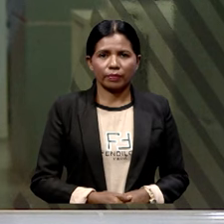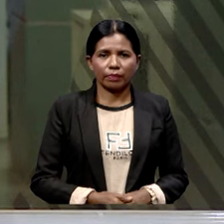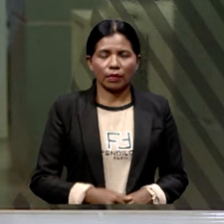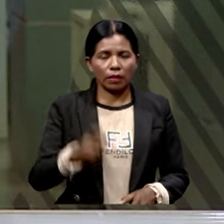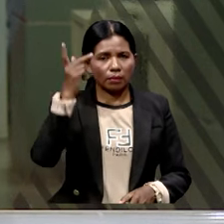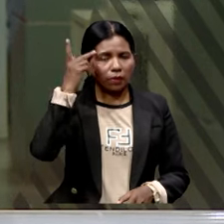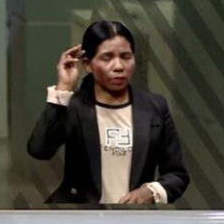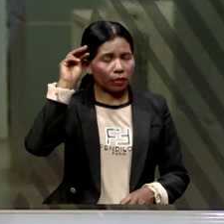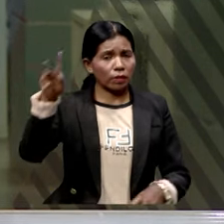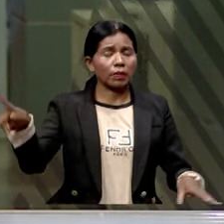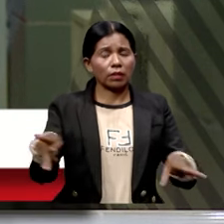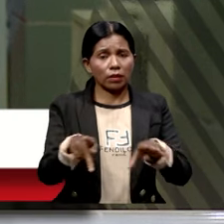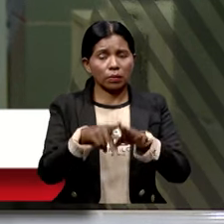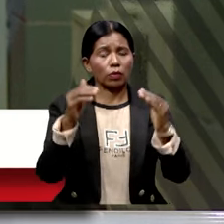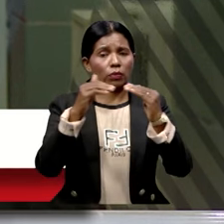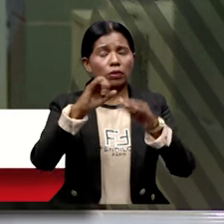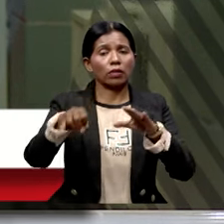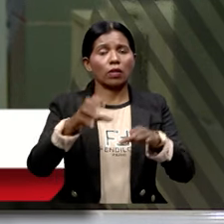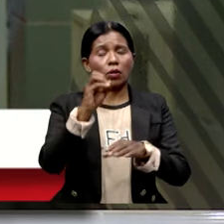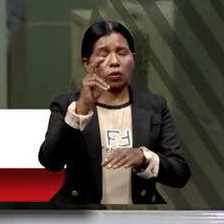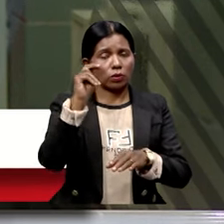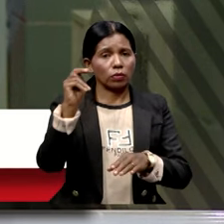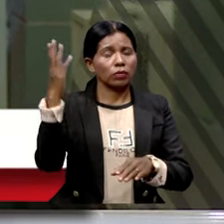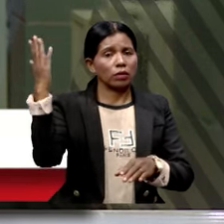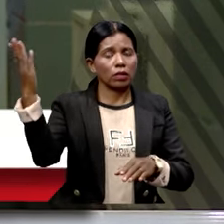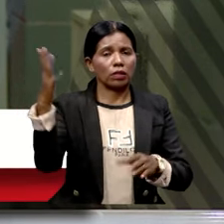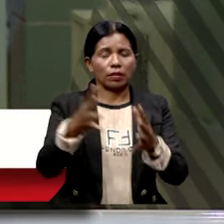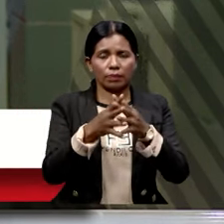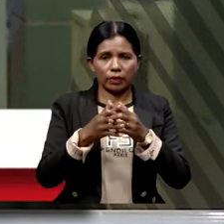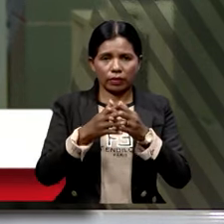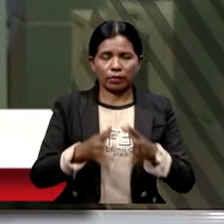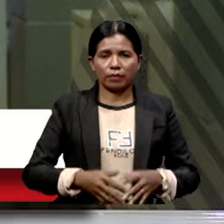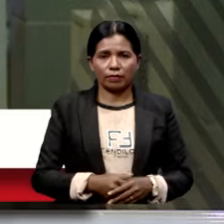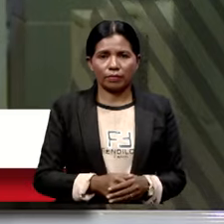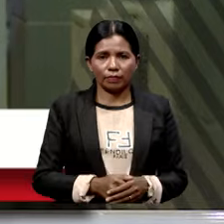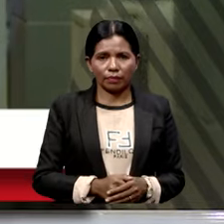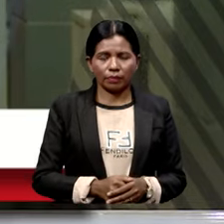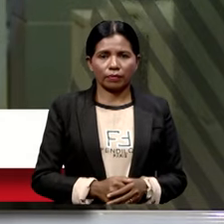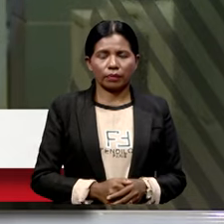Primeiro Ministro, você participa da Assembleia Jerál ONU, dala-79 Nova Iorque.